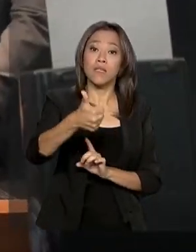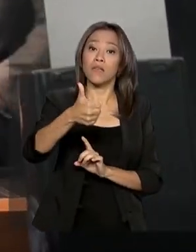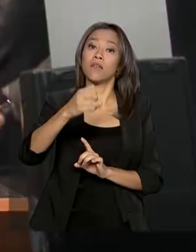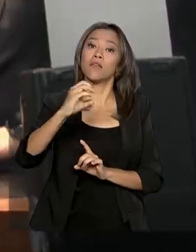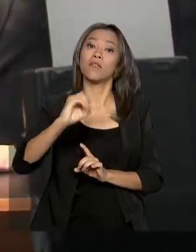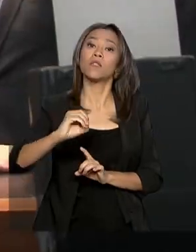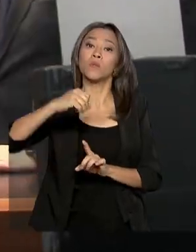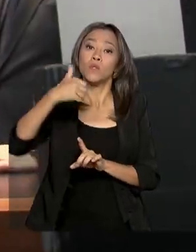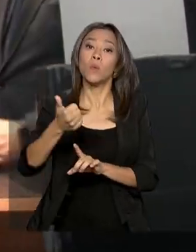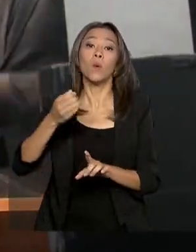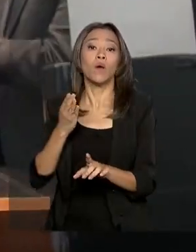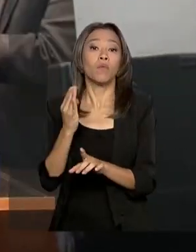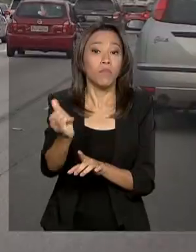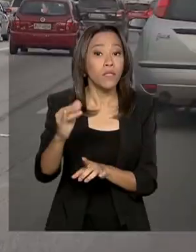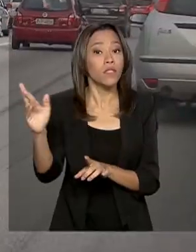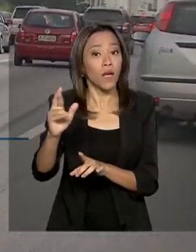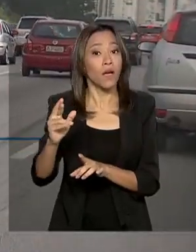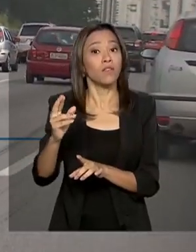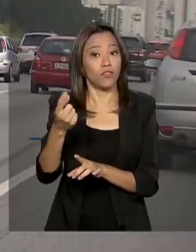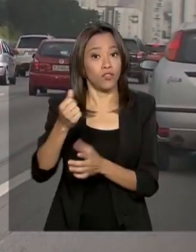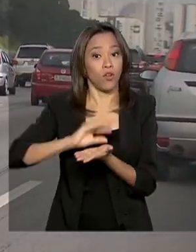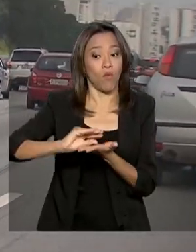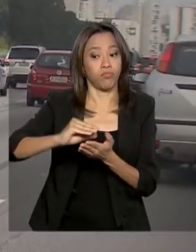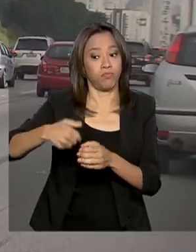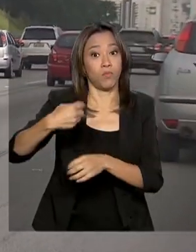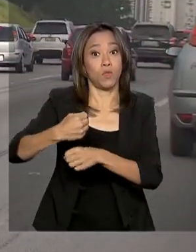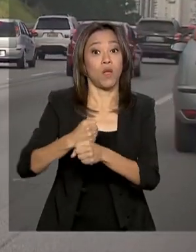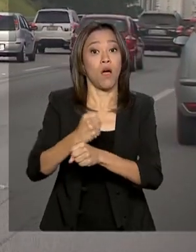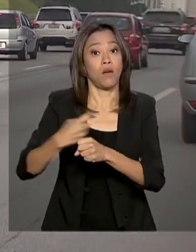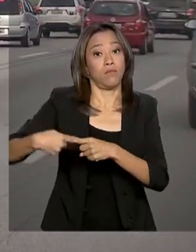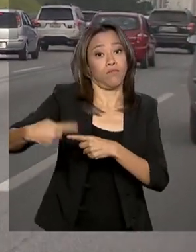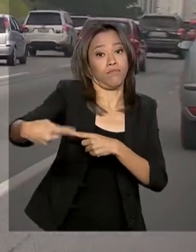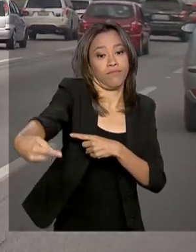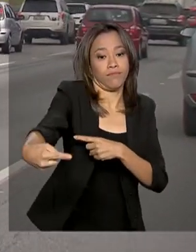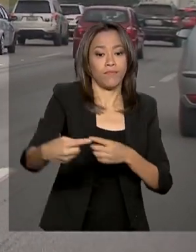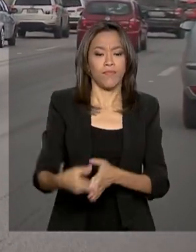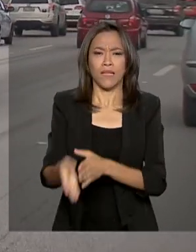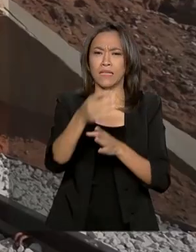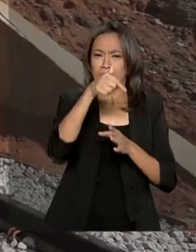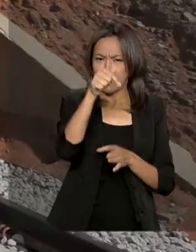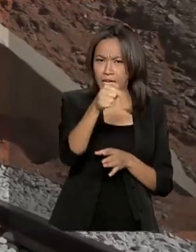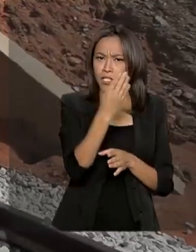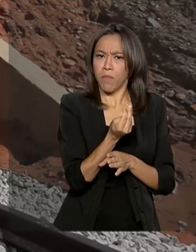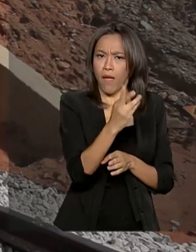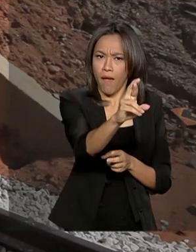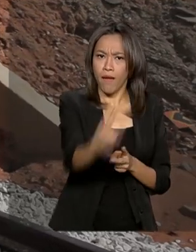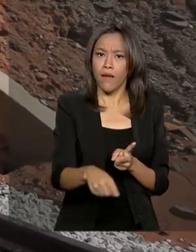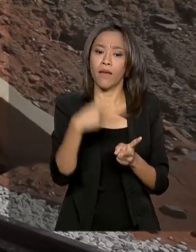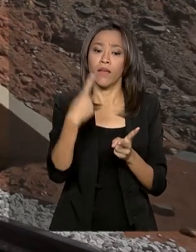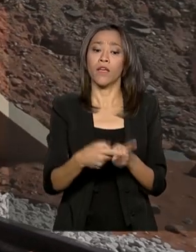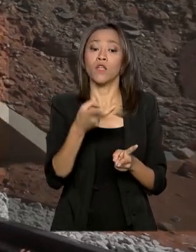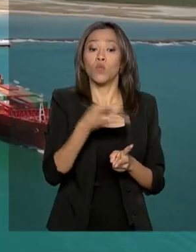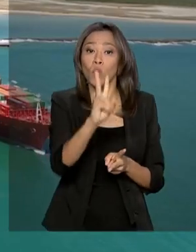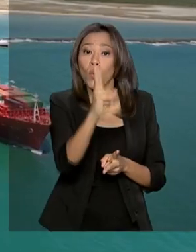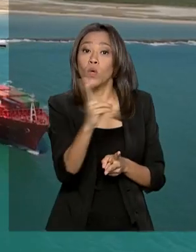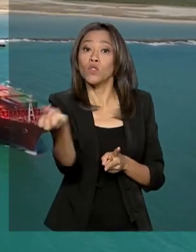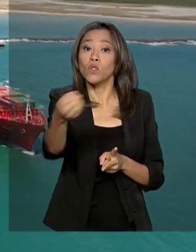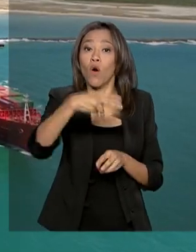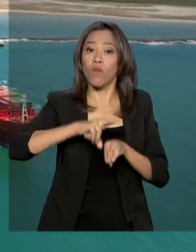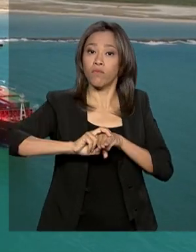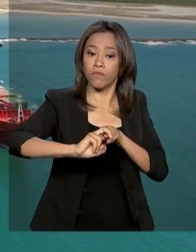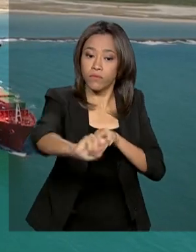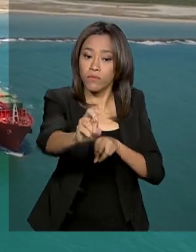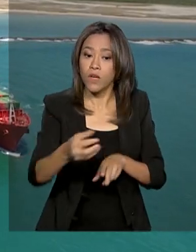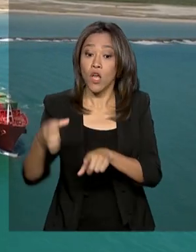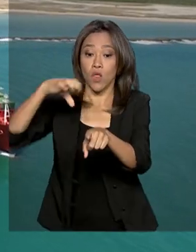investimentos nos próximos anos. A lista de concessões inclui sete rodovias, duas novas ferrovias, nove